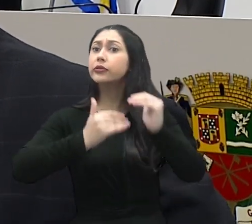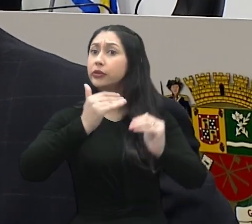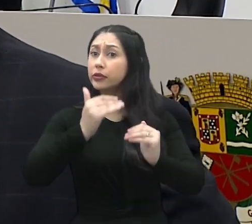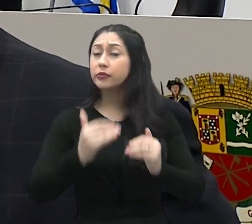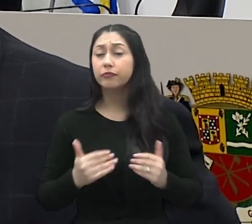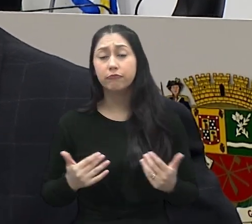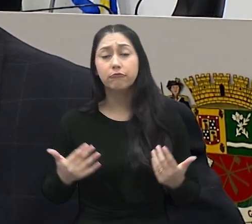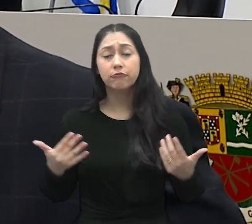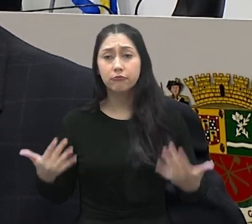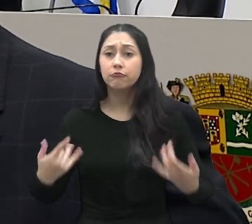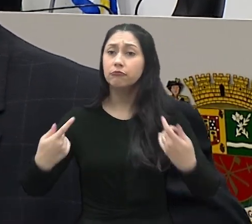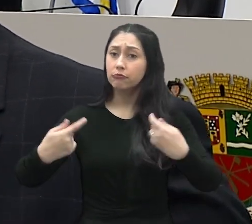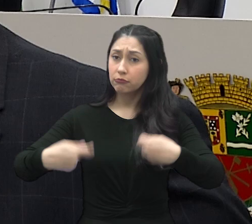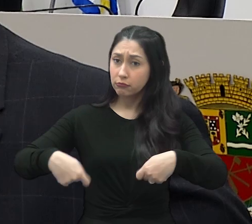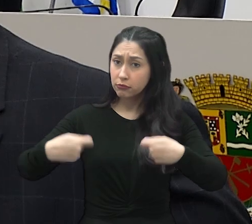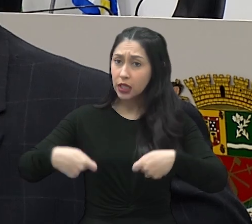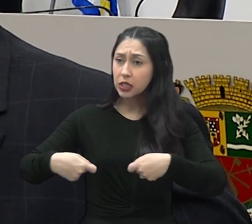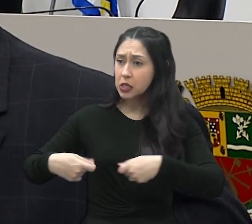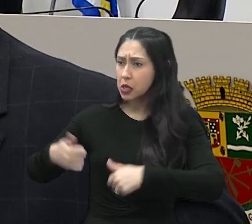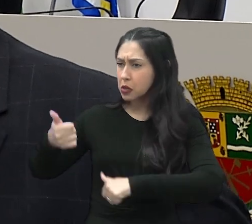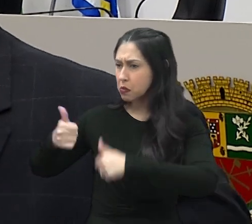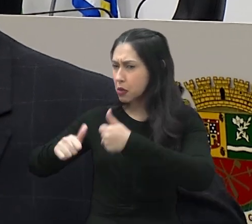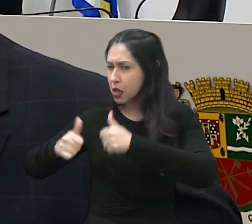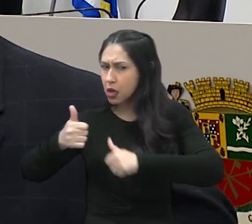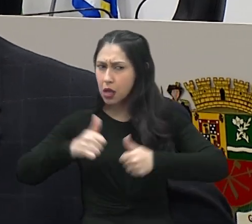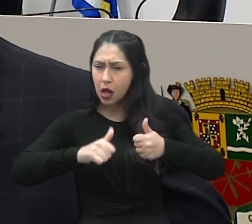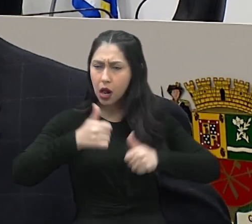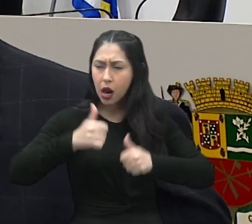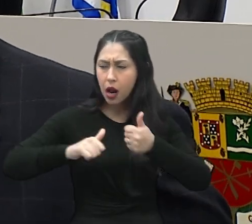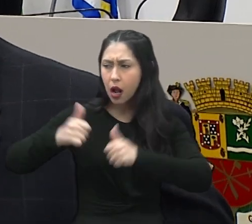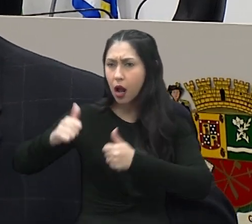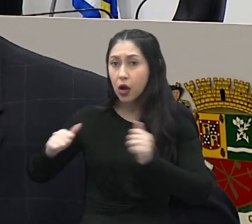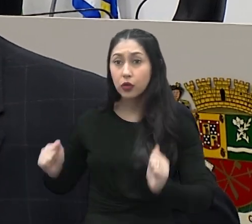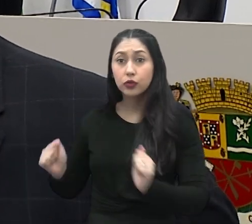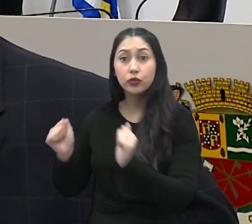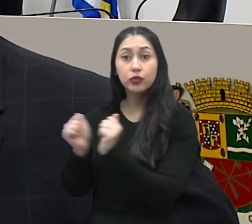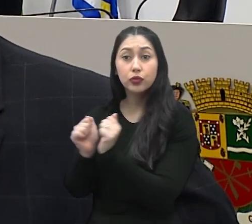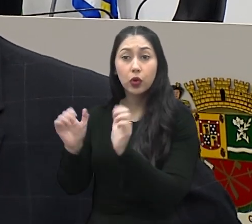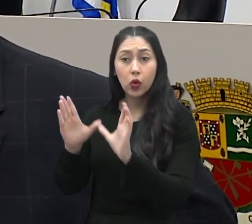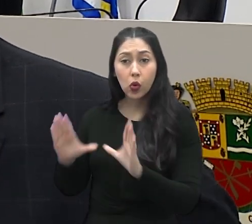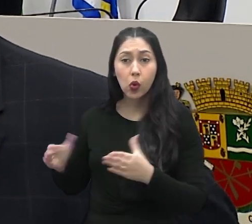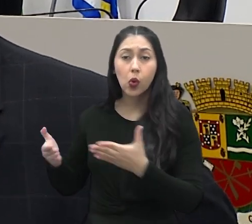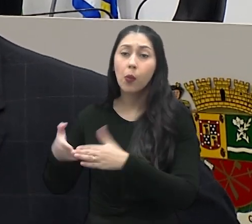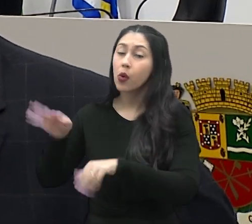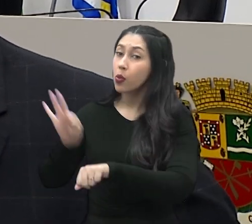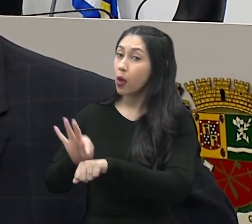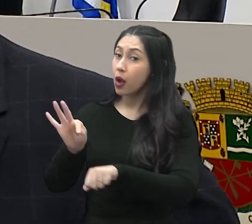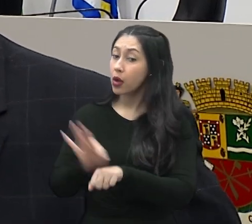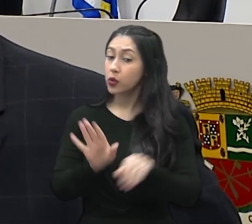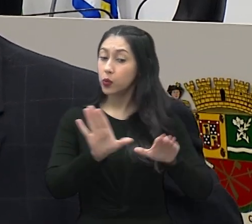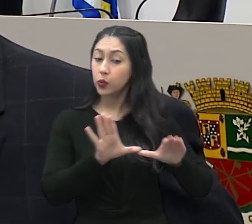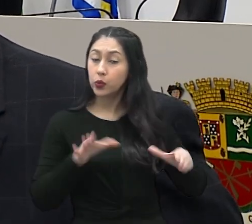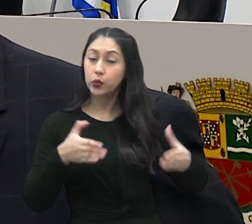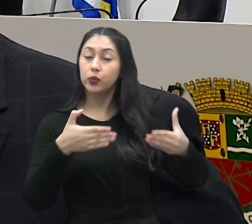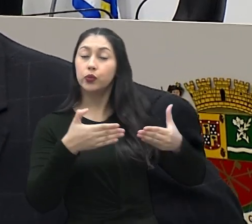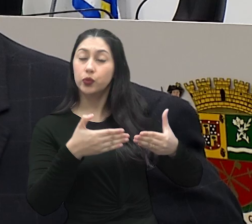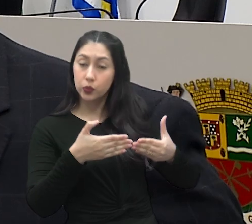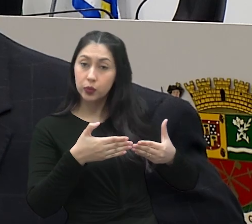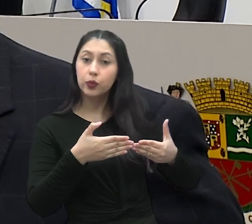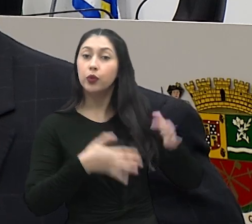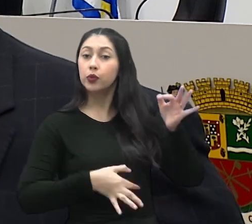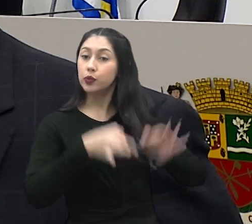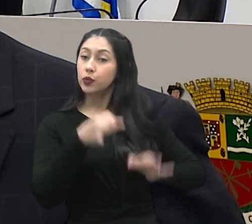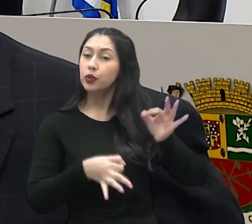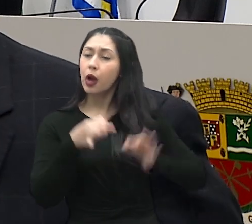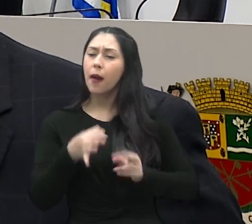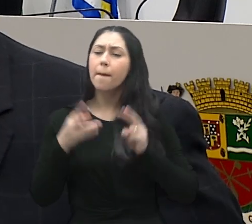cidade. Então nós temos que fazer essa análise em conjunto com a nossa equipe técnica e jurídica para ver